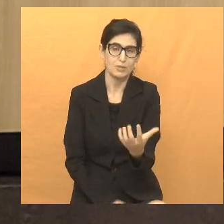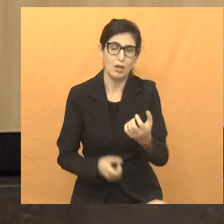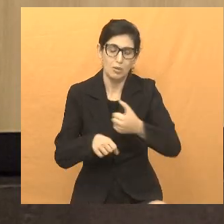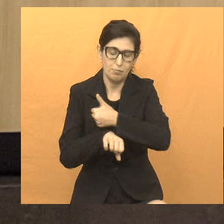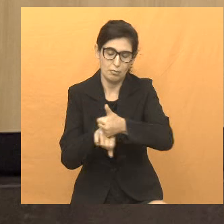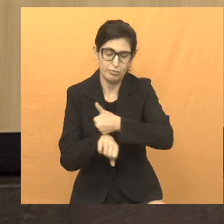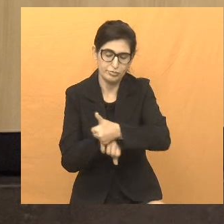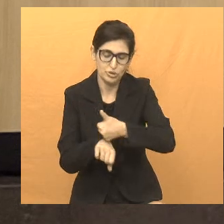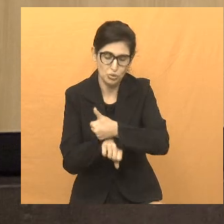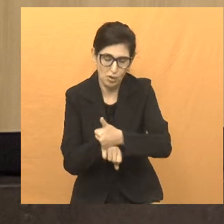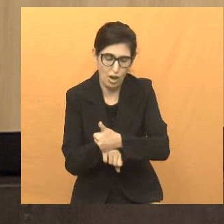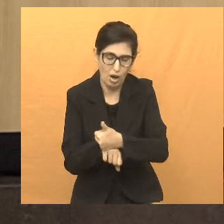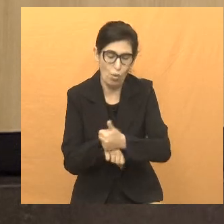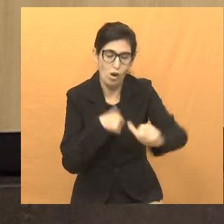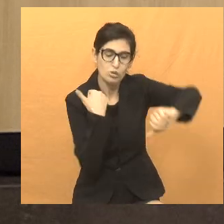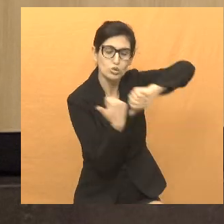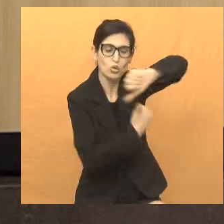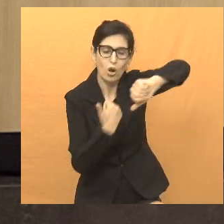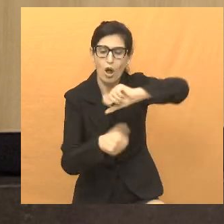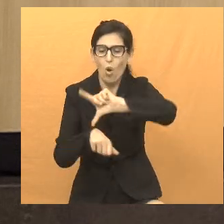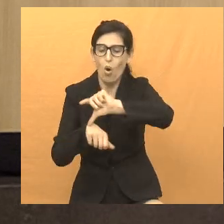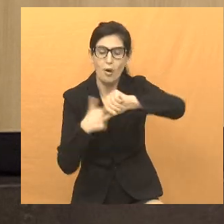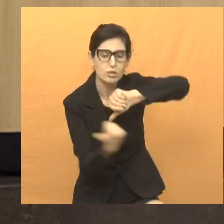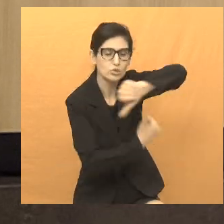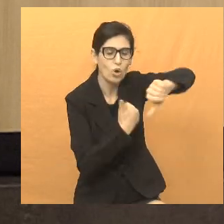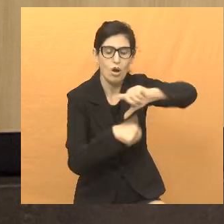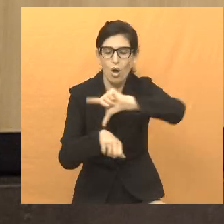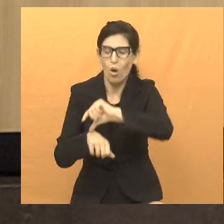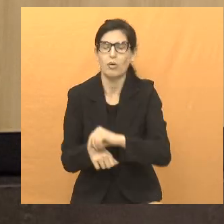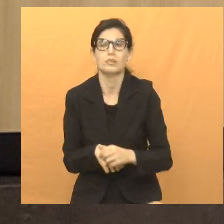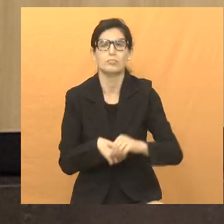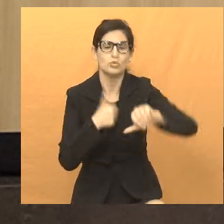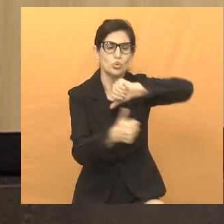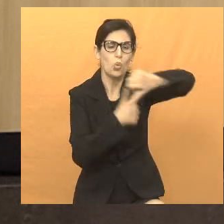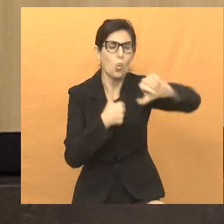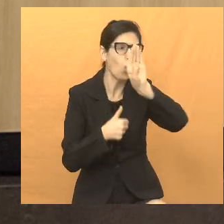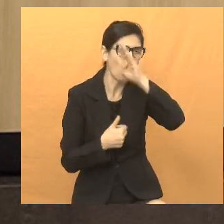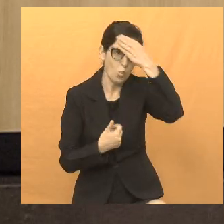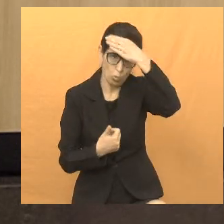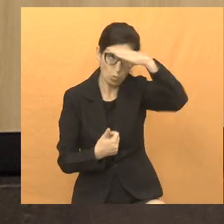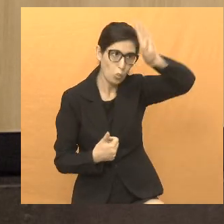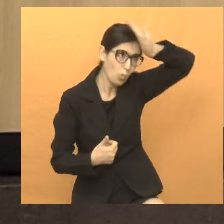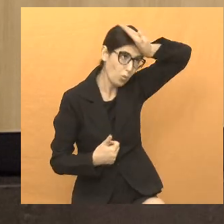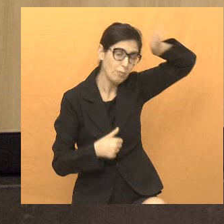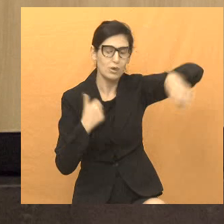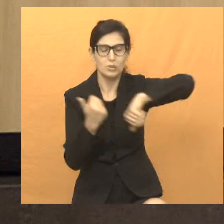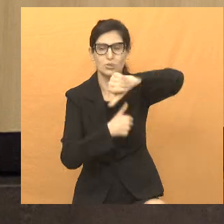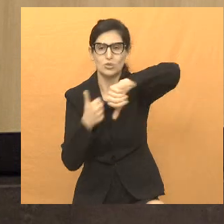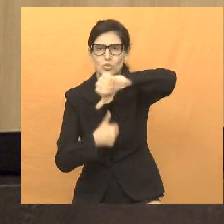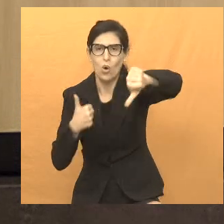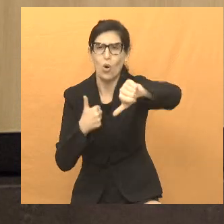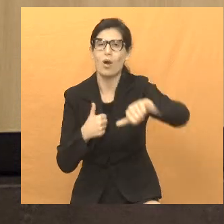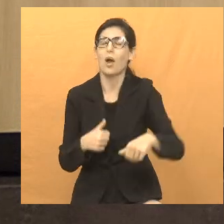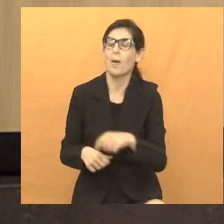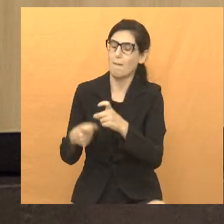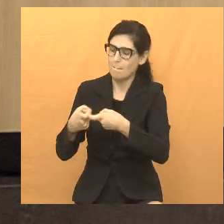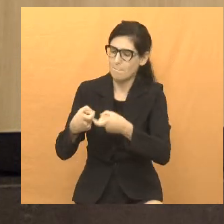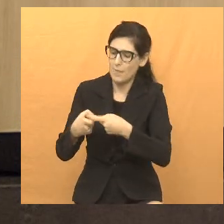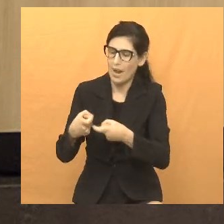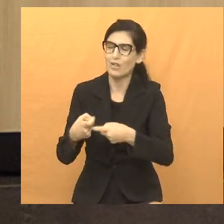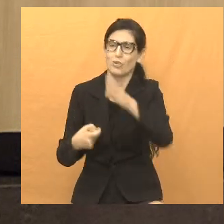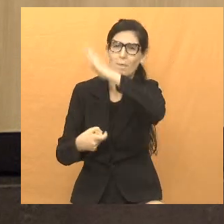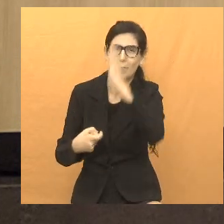trocou o mais médico cubano pelo brasileiro, o brasileiro foi embora porque passou no exame de residência, uma leva